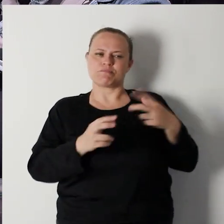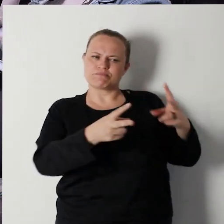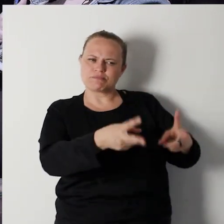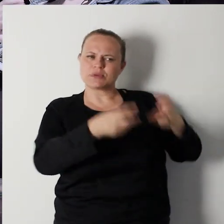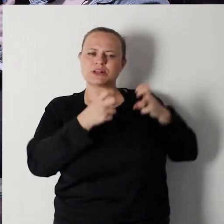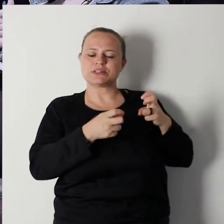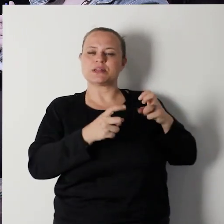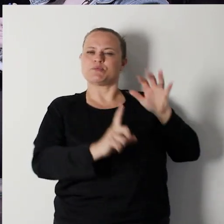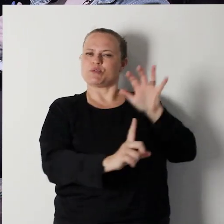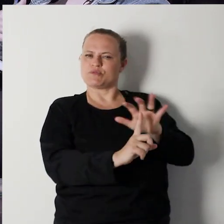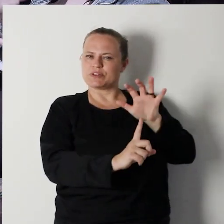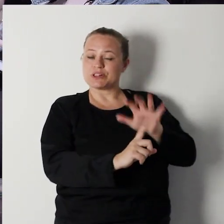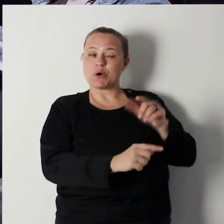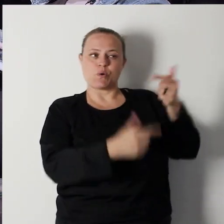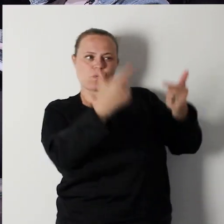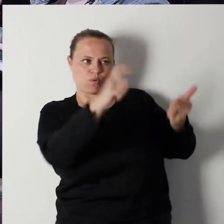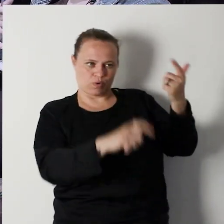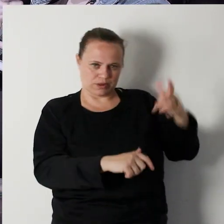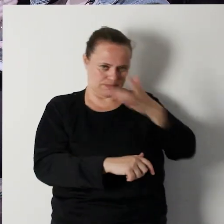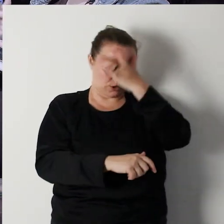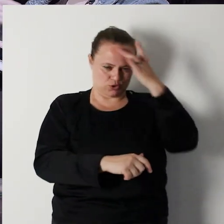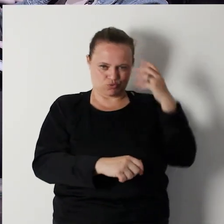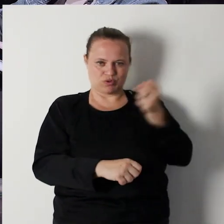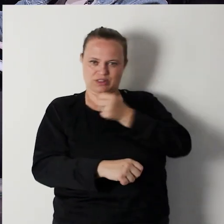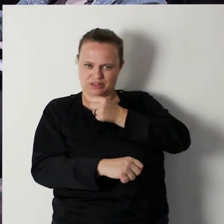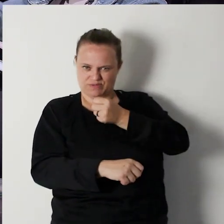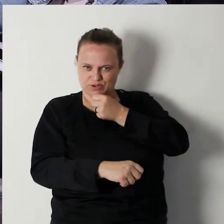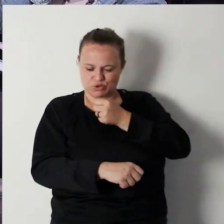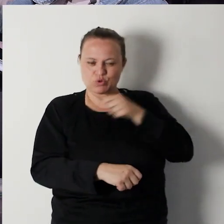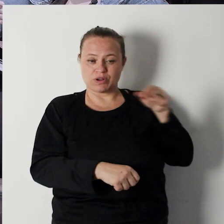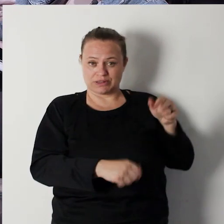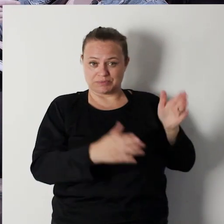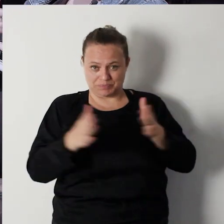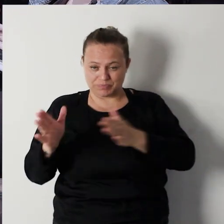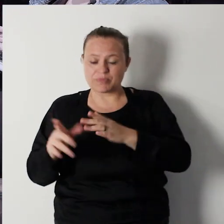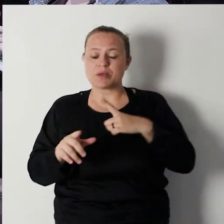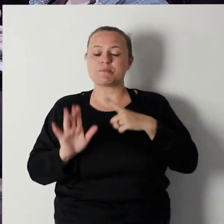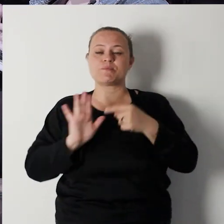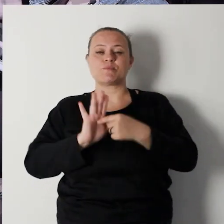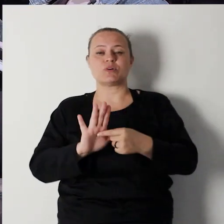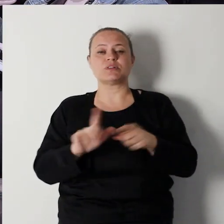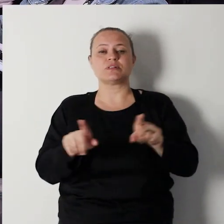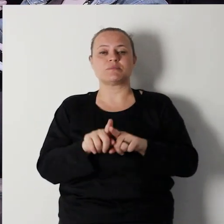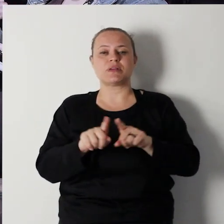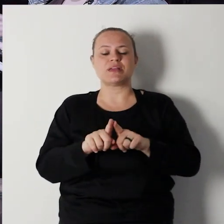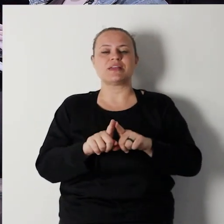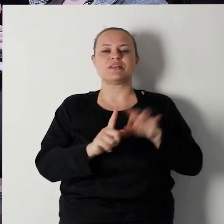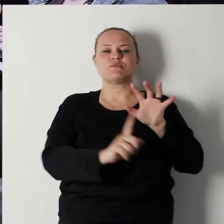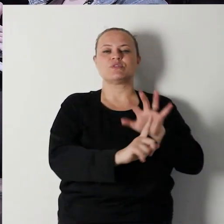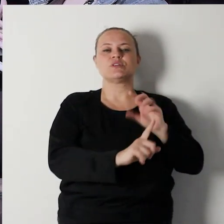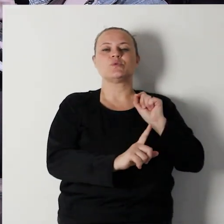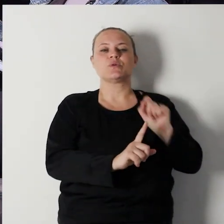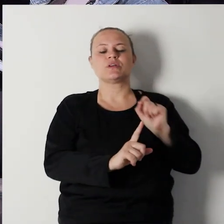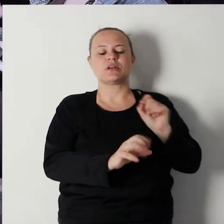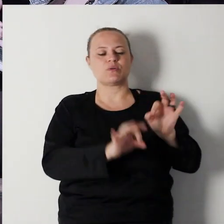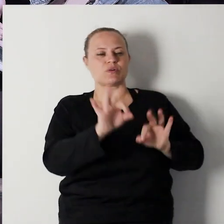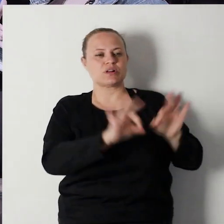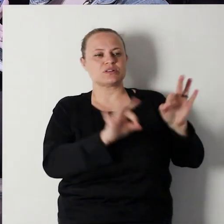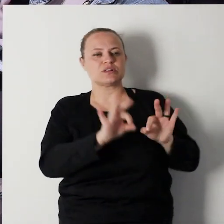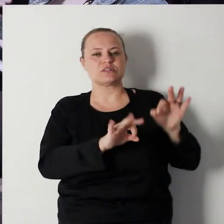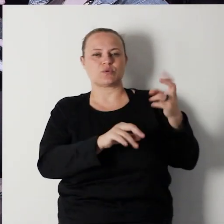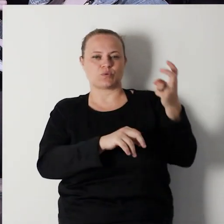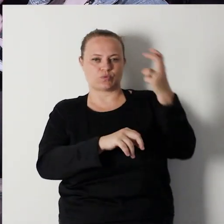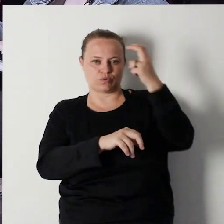parado, mas é um programa que eu vejo que influencia muito, inclusive os outros entrevistados da nossa série aqui vão trazer